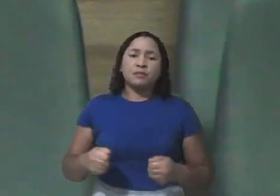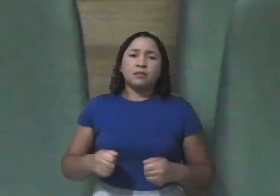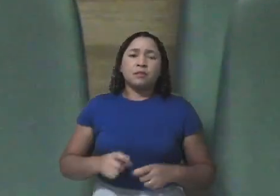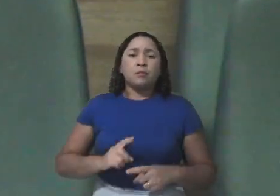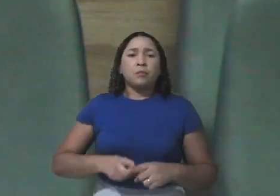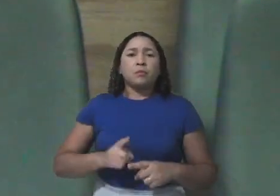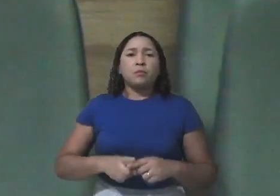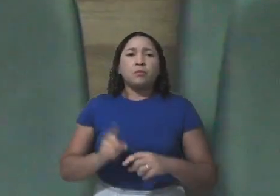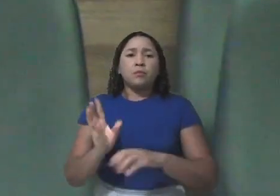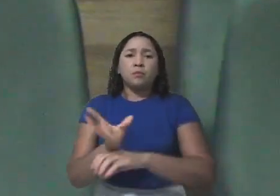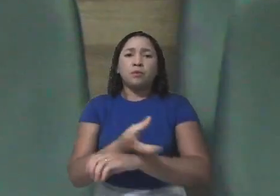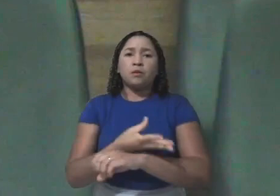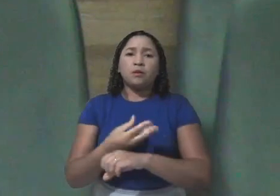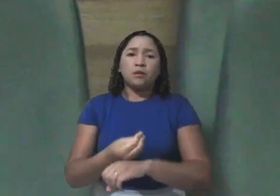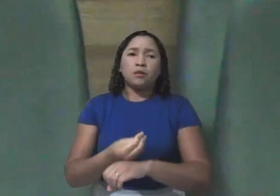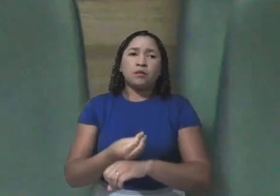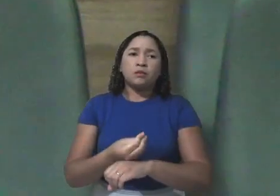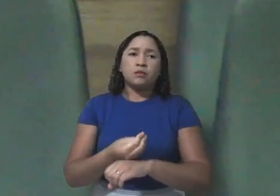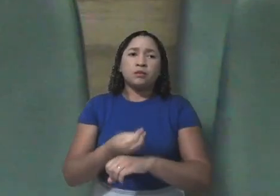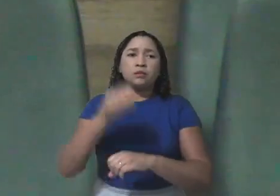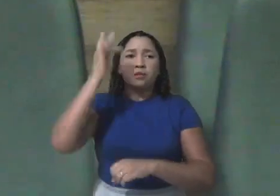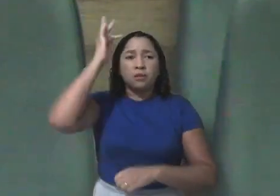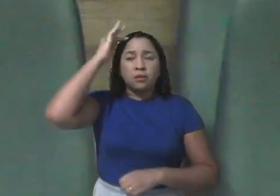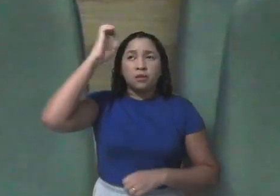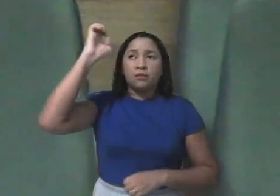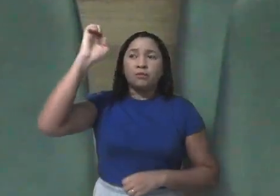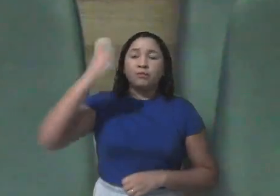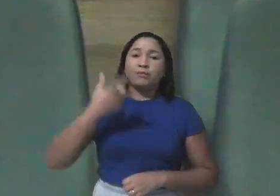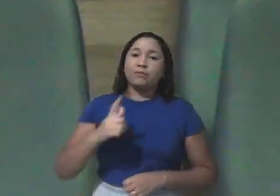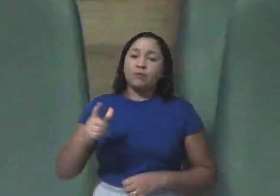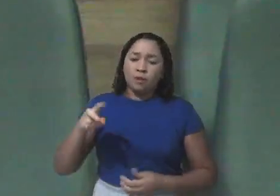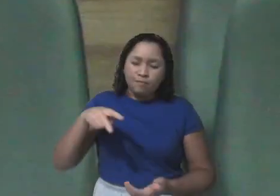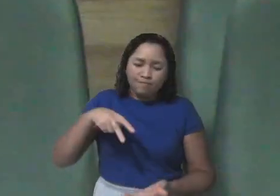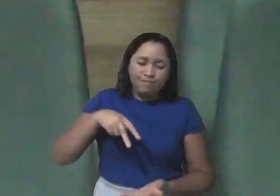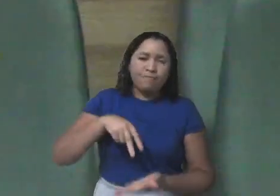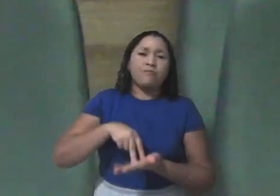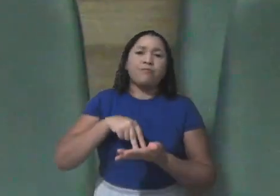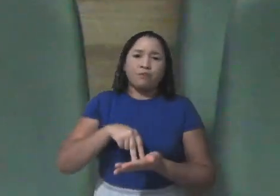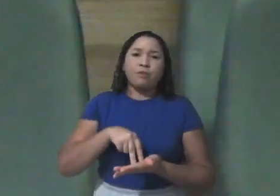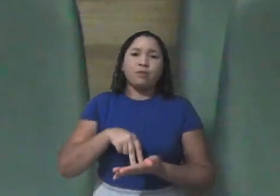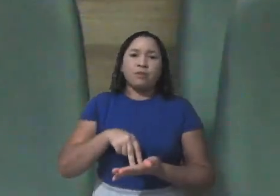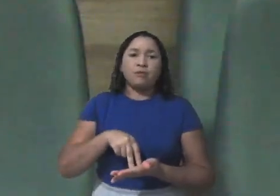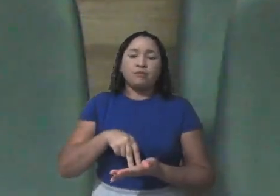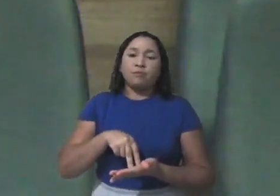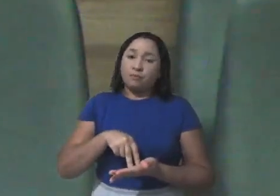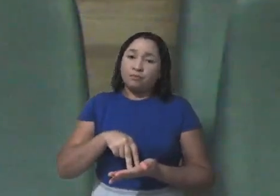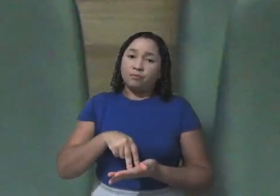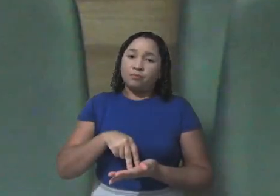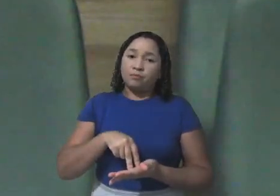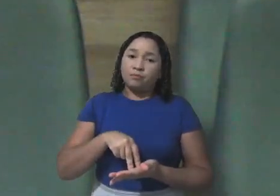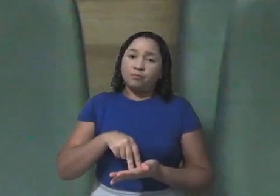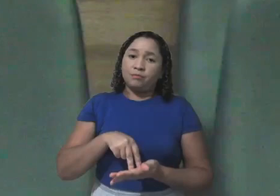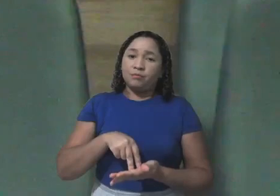está sujeita aos ventos de doutrina. E nós vimos que dentro do nosso credo,